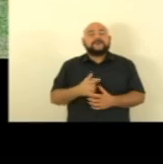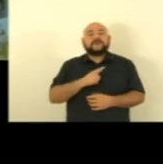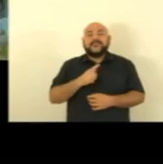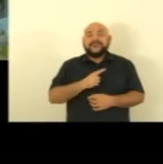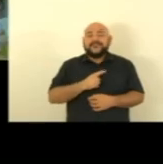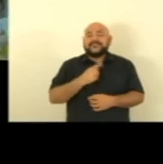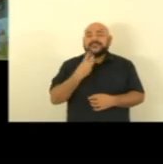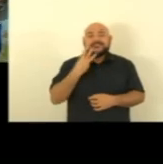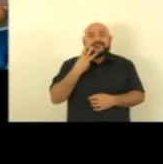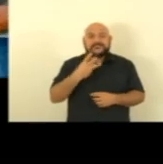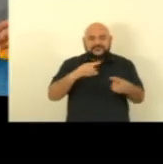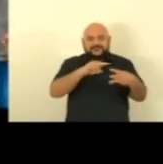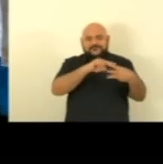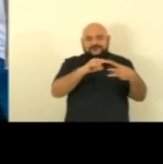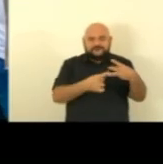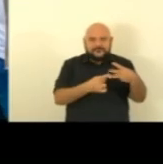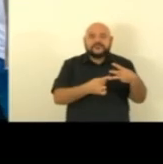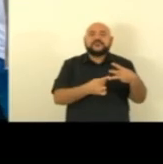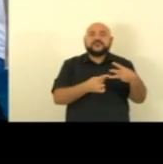comorbidades